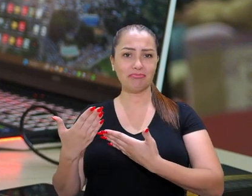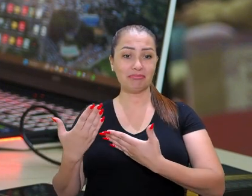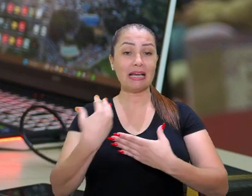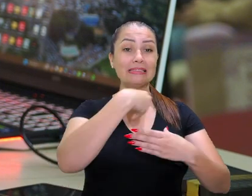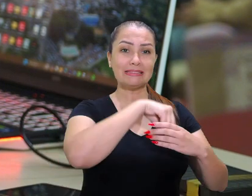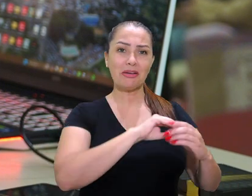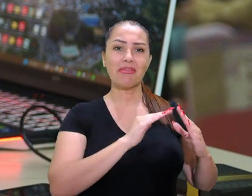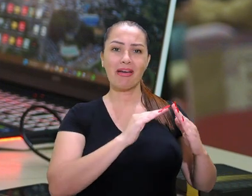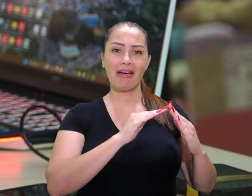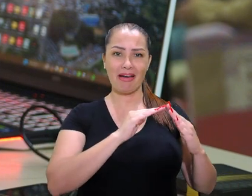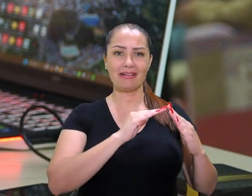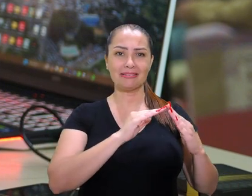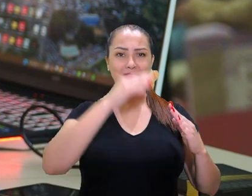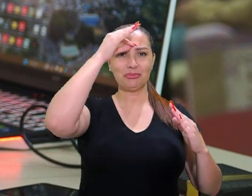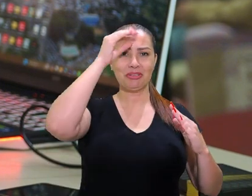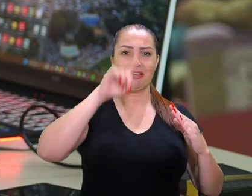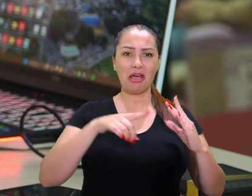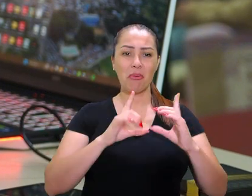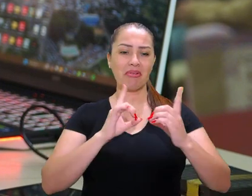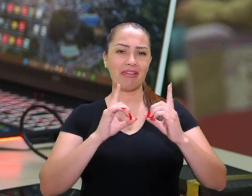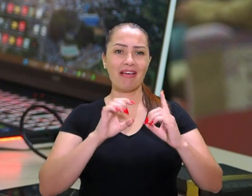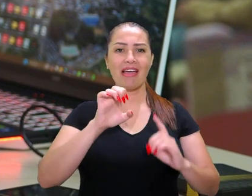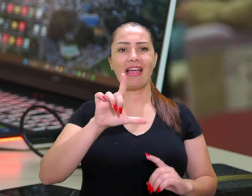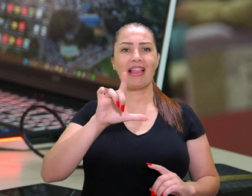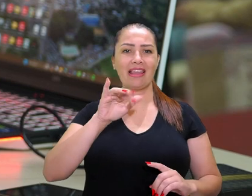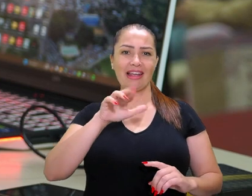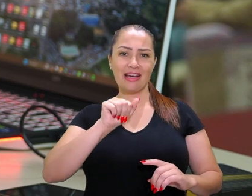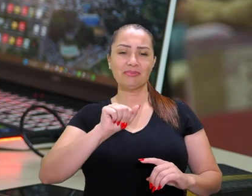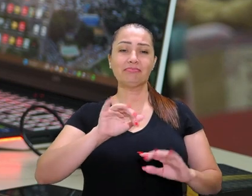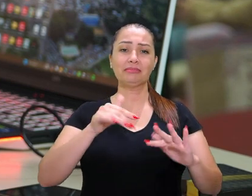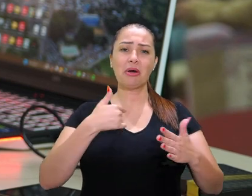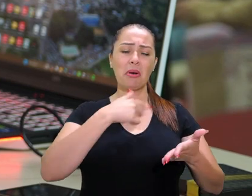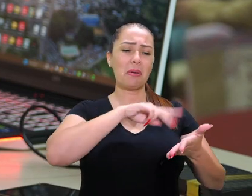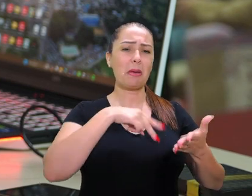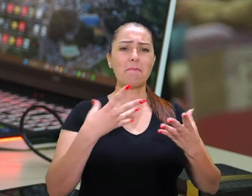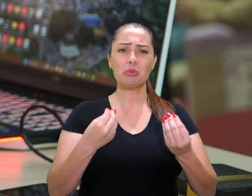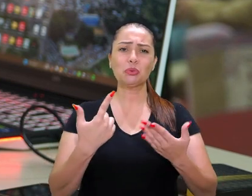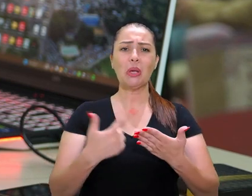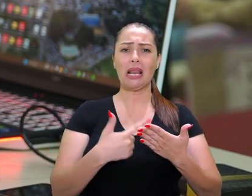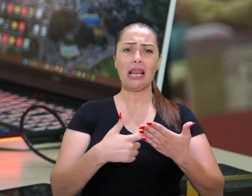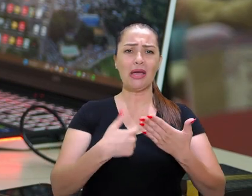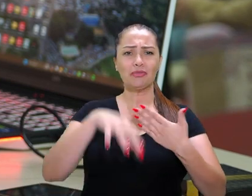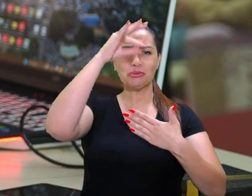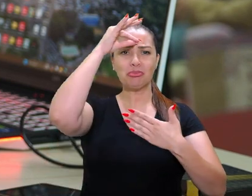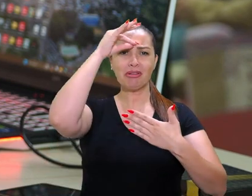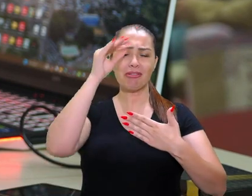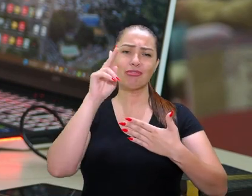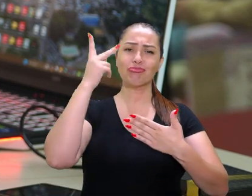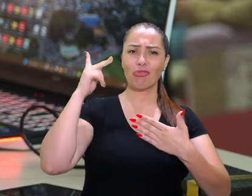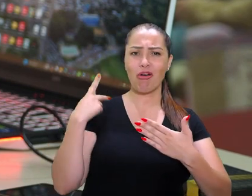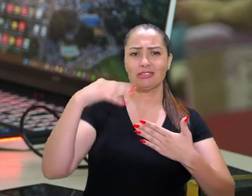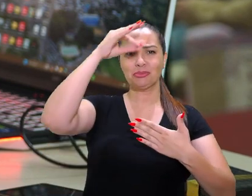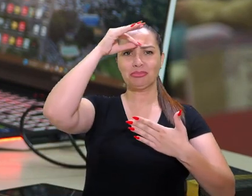Espírita que era coordenado pela Elíria. Aí nesse tempo eu estava lendo muito livro espírita, muito livros de contos espíritas, e